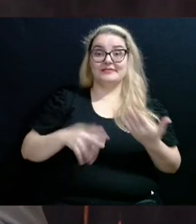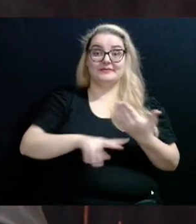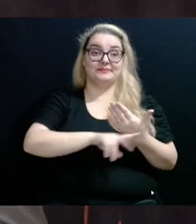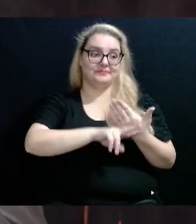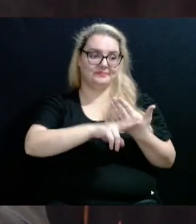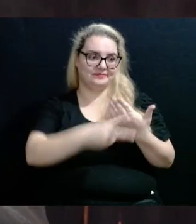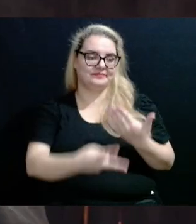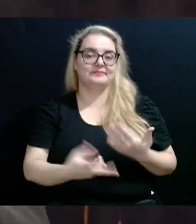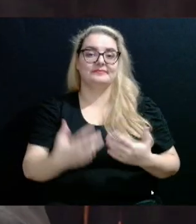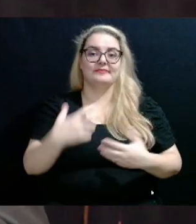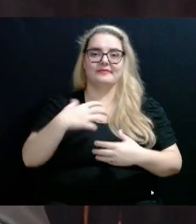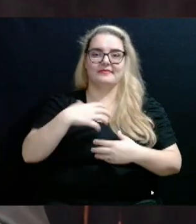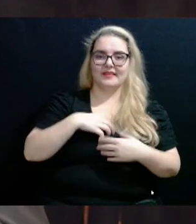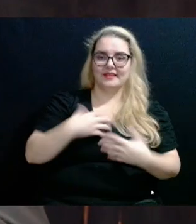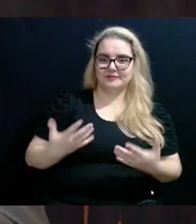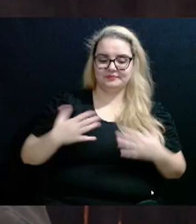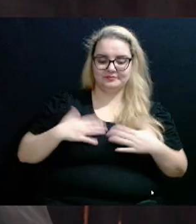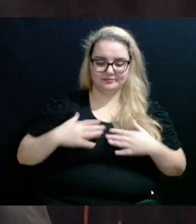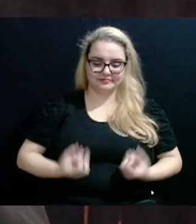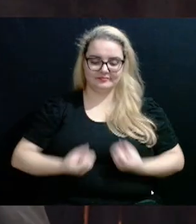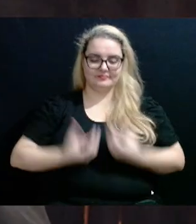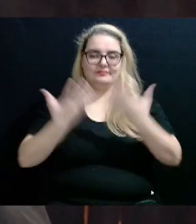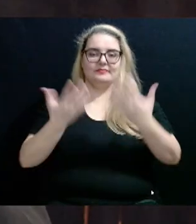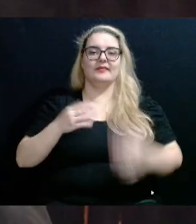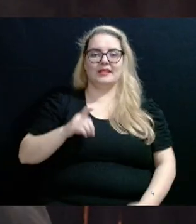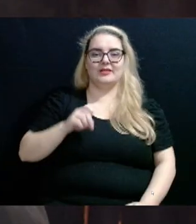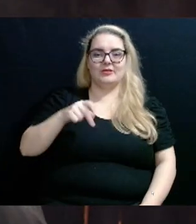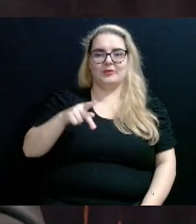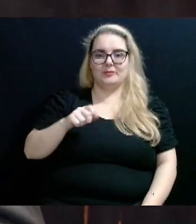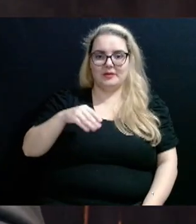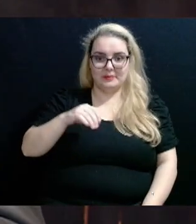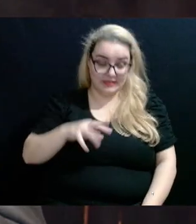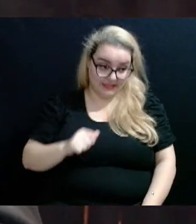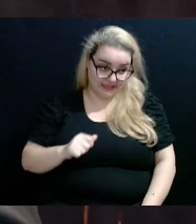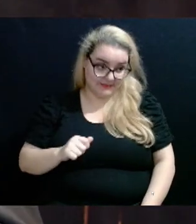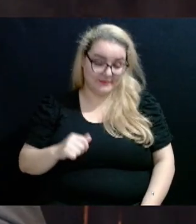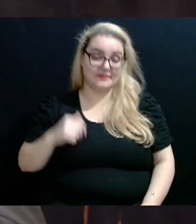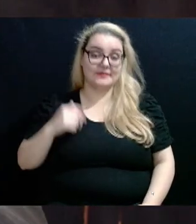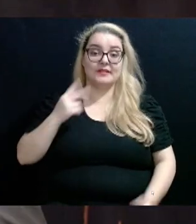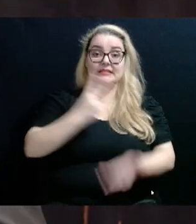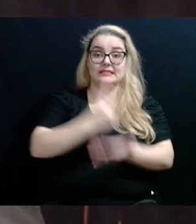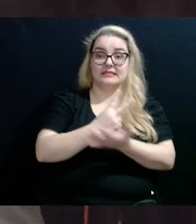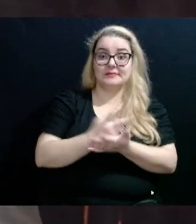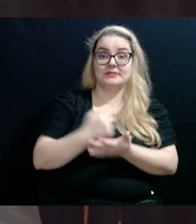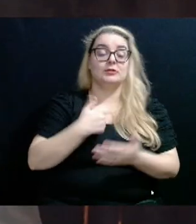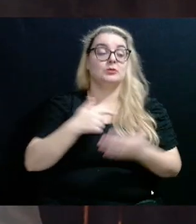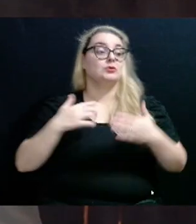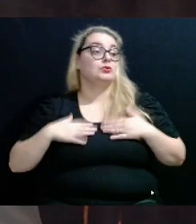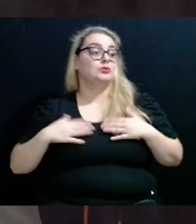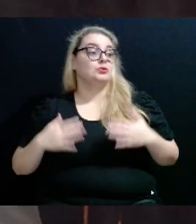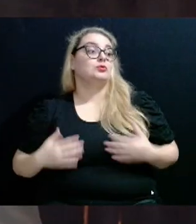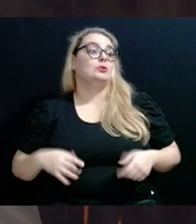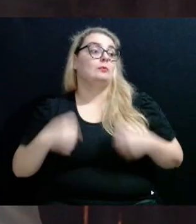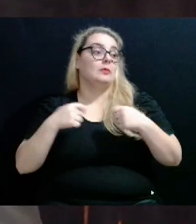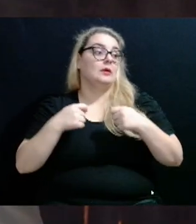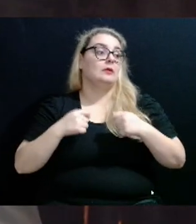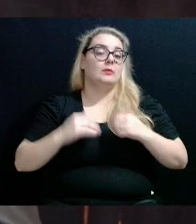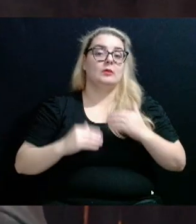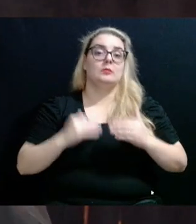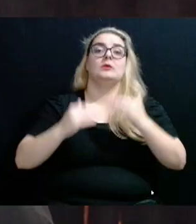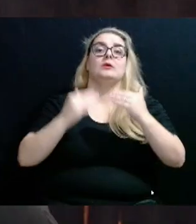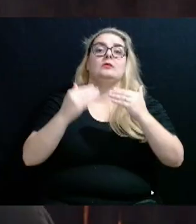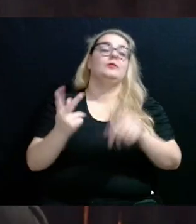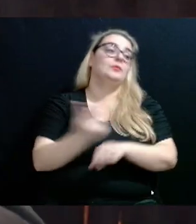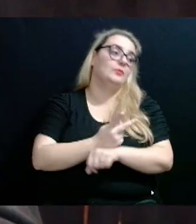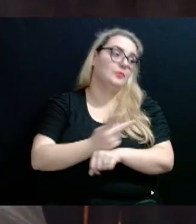essa dopamina. Então todas as vezes em que o nosso corpo ele precisa dessa recompensa, ele vai buscar novamente essa sensação.